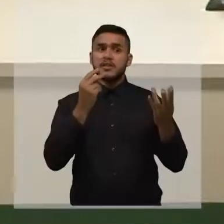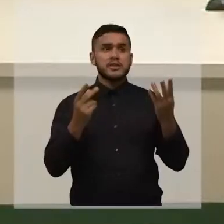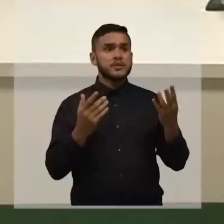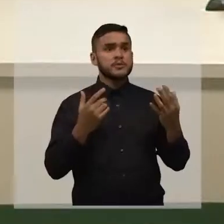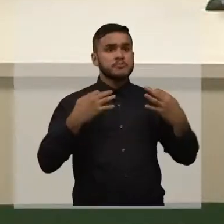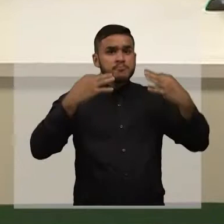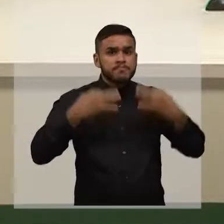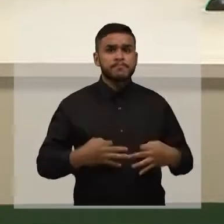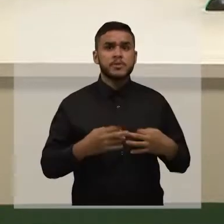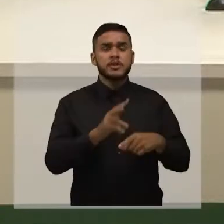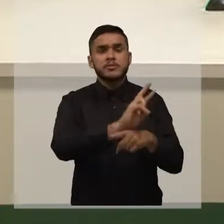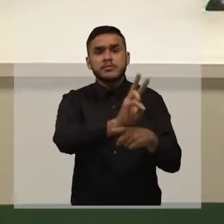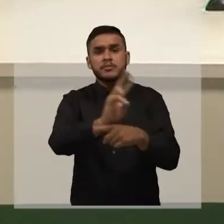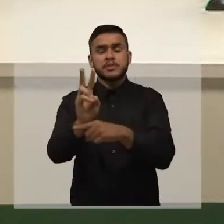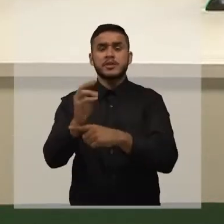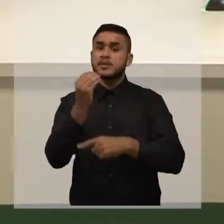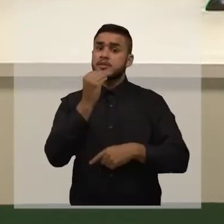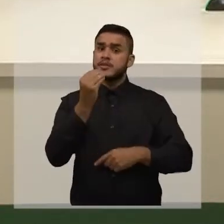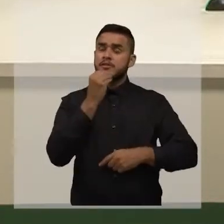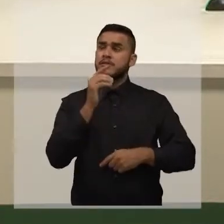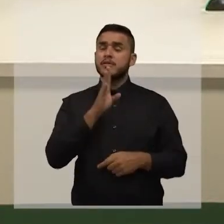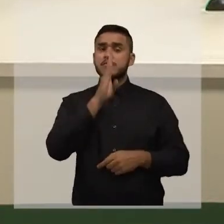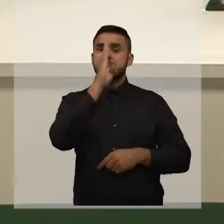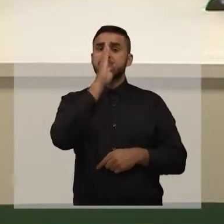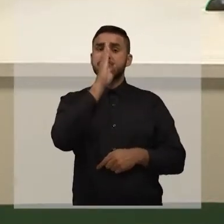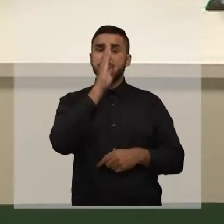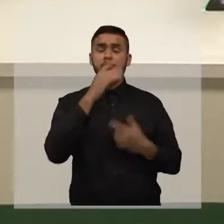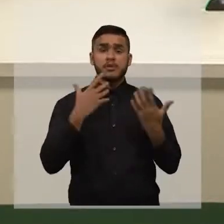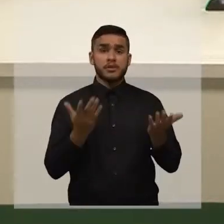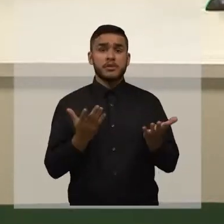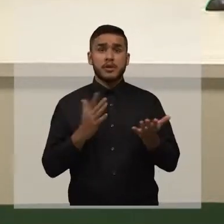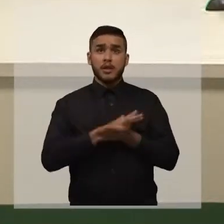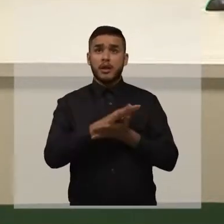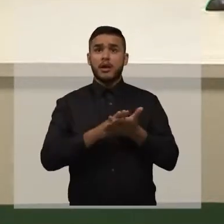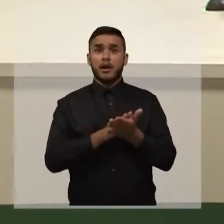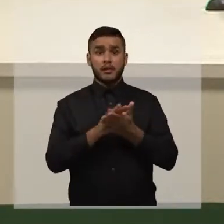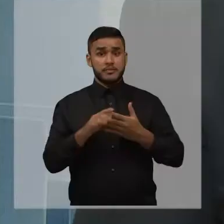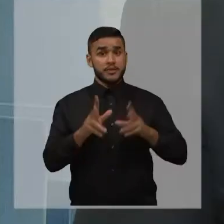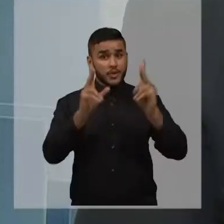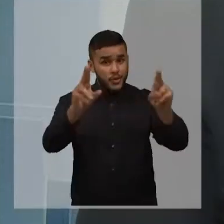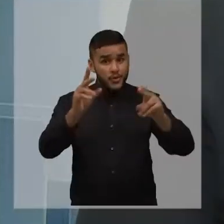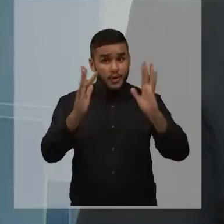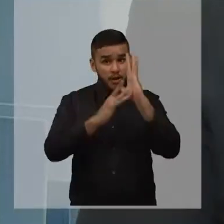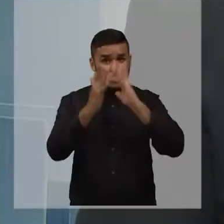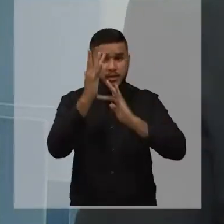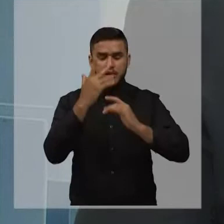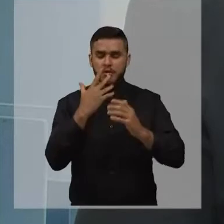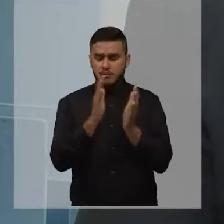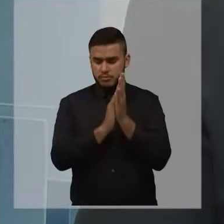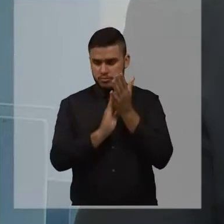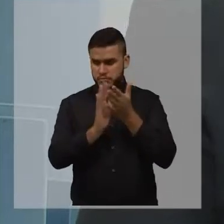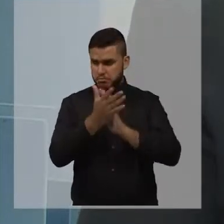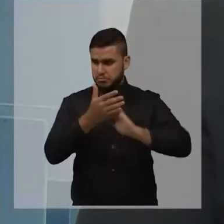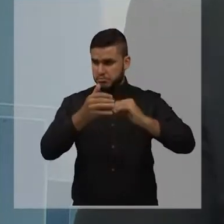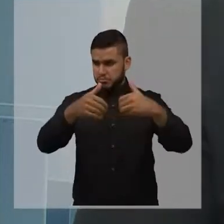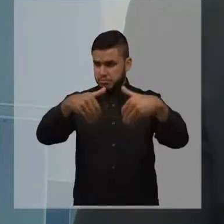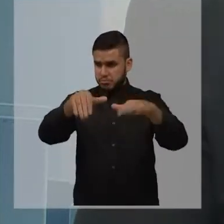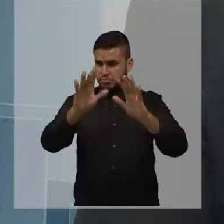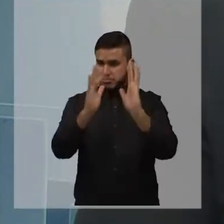numa omissão foi que Jesus Cristo foi crucificado. A omissão de Pilatos, onde ele lavou a mão, levou Jesus Cristo